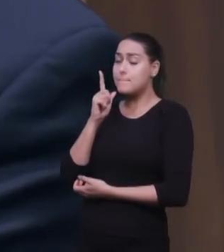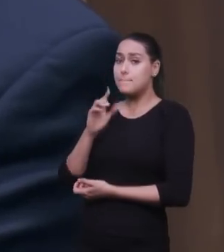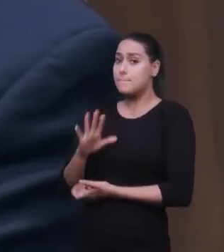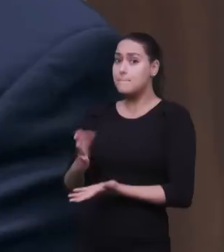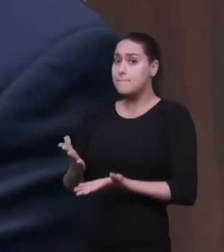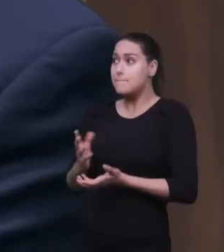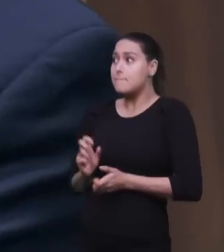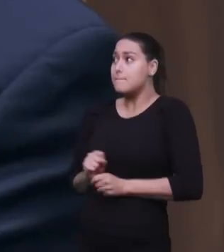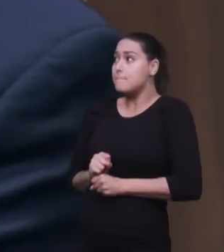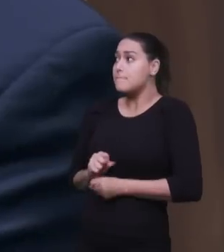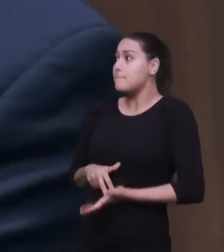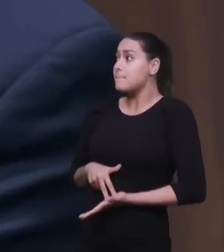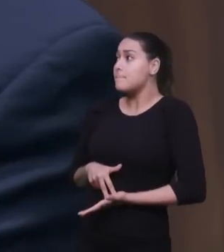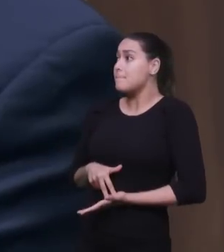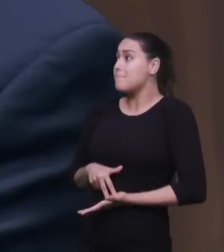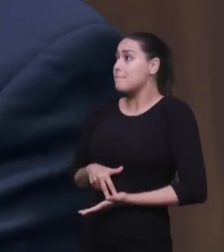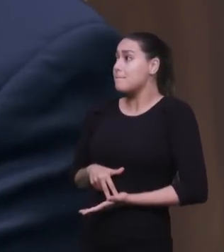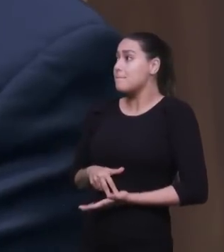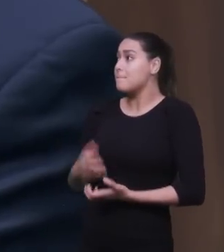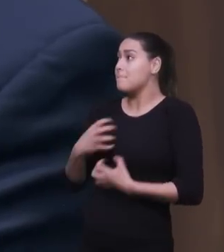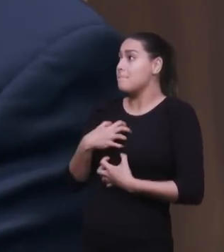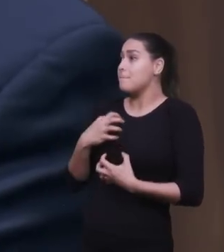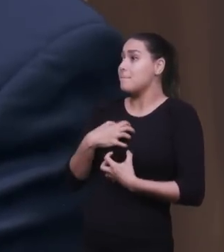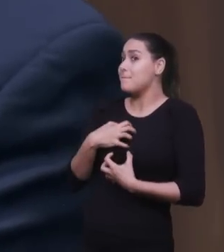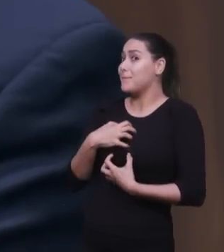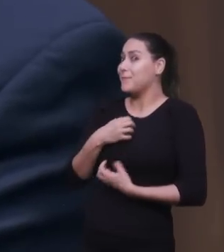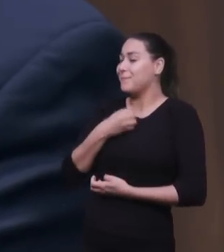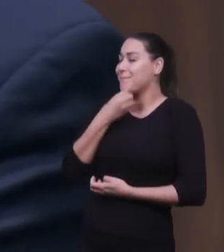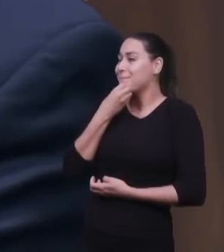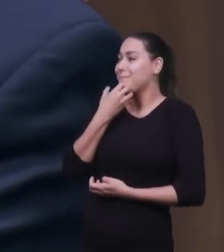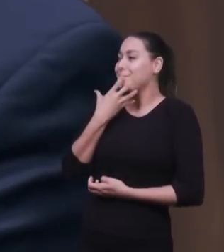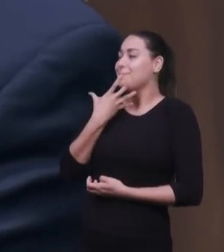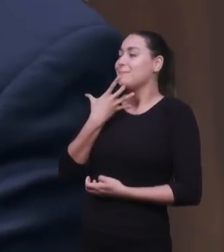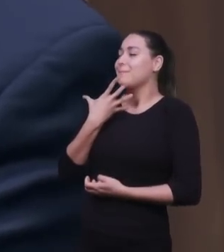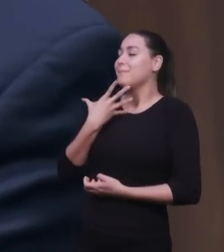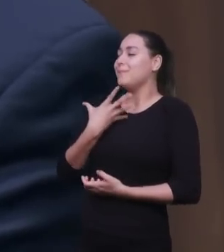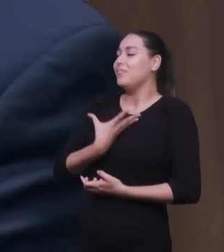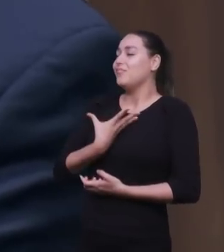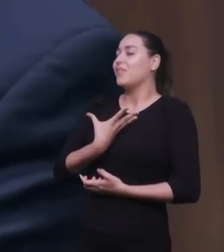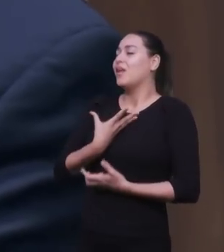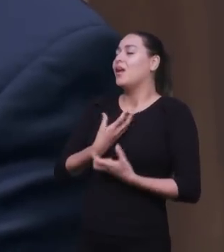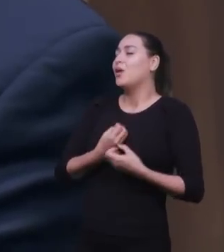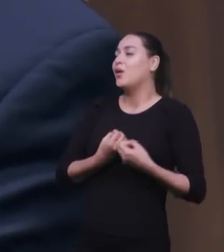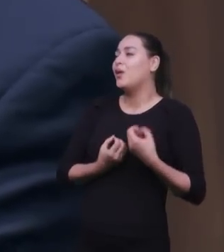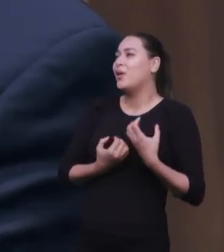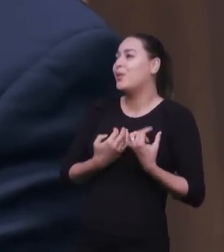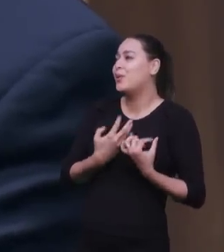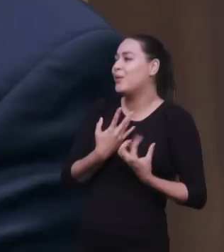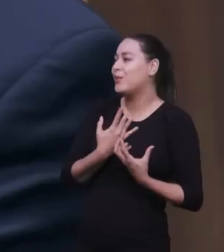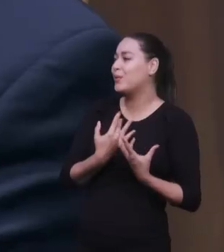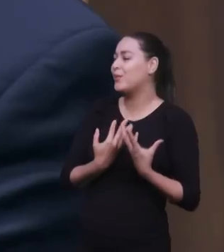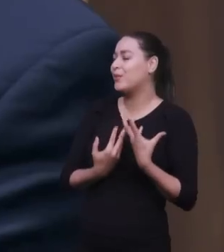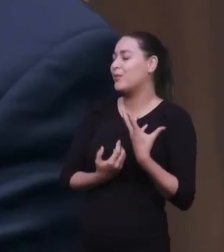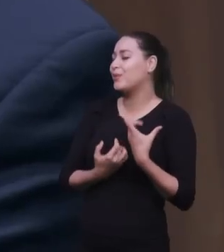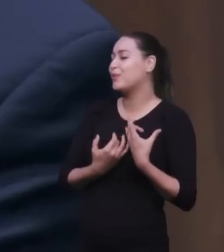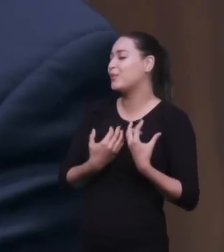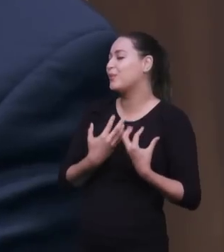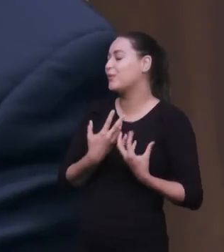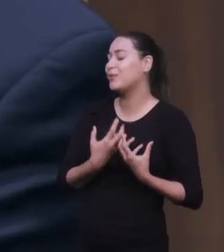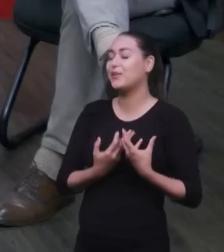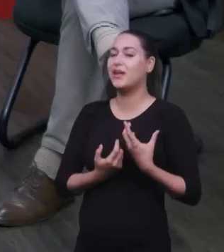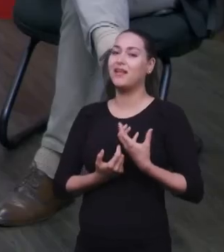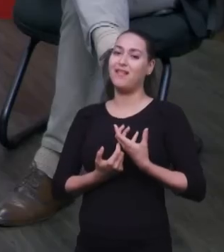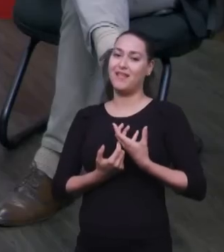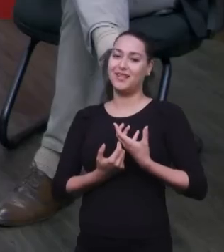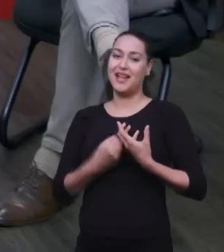assim, interessante, quanto mais você falava, eu sentia bem, porque parecia que uma chama estava acendendo no meu coração. Aquele moço